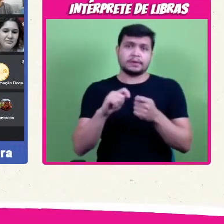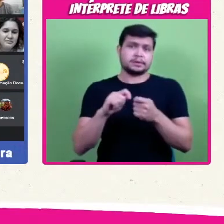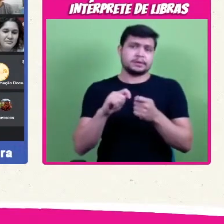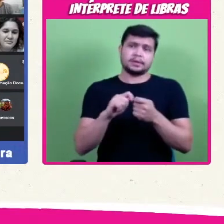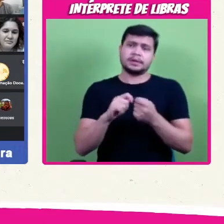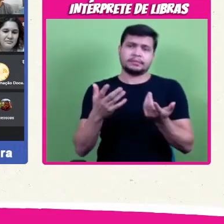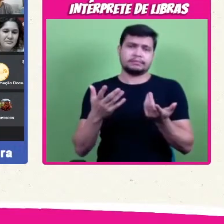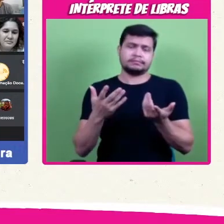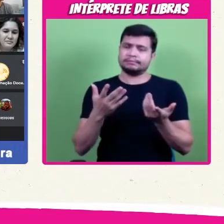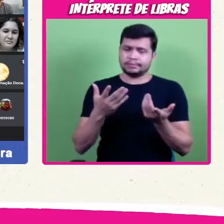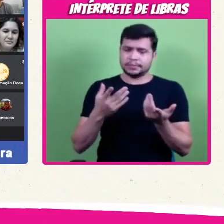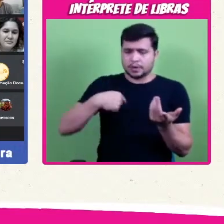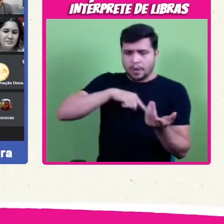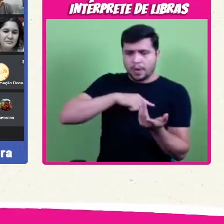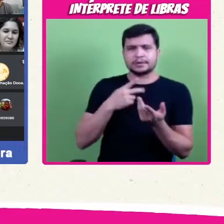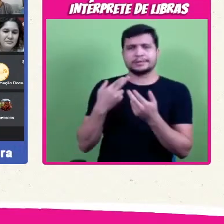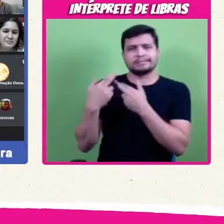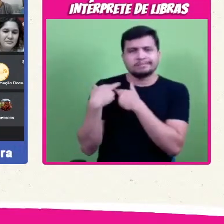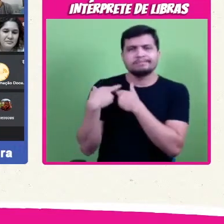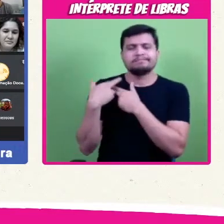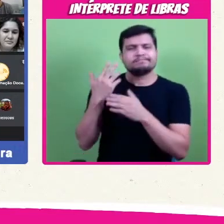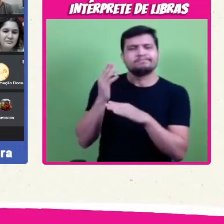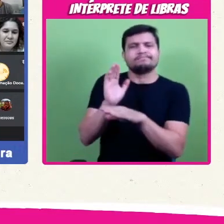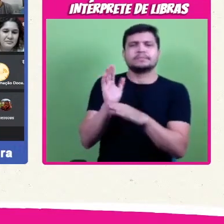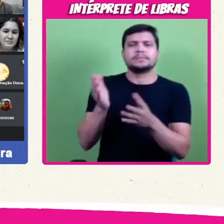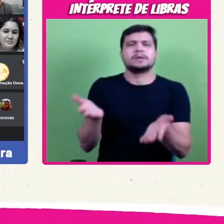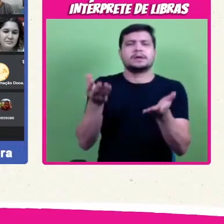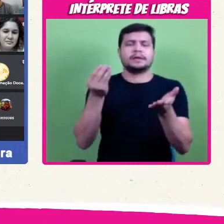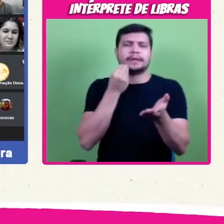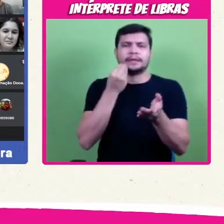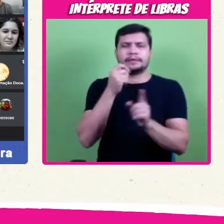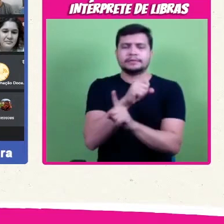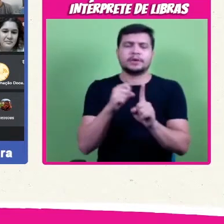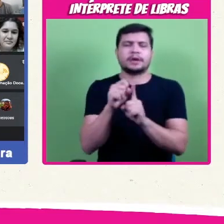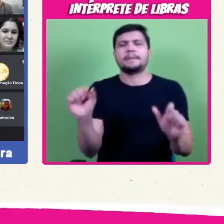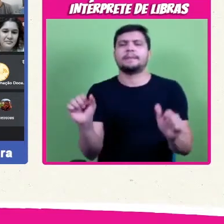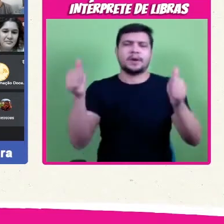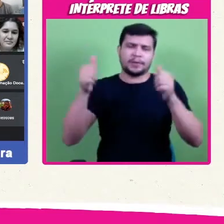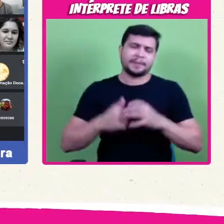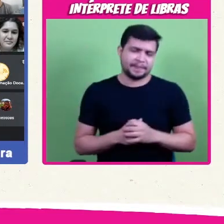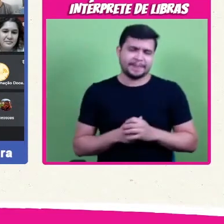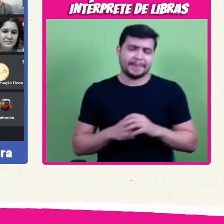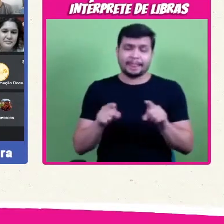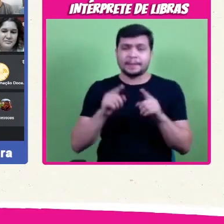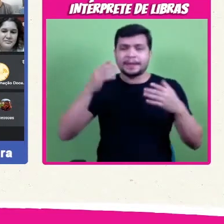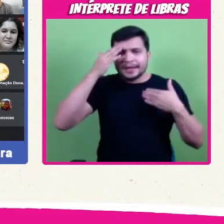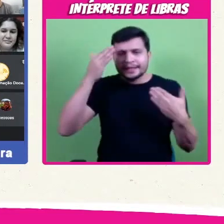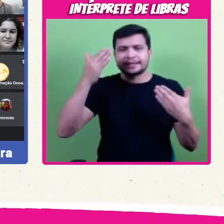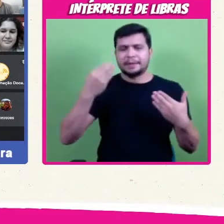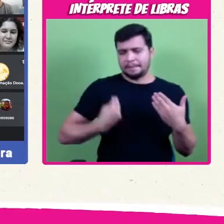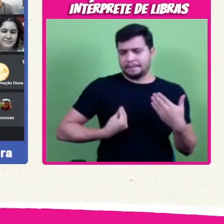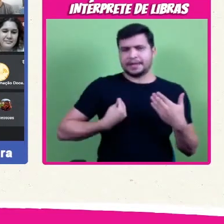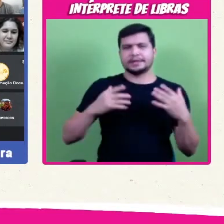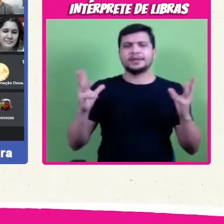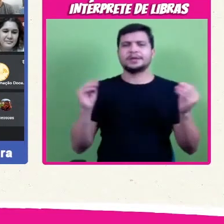fazer a nossa parte para construir essa sociedade melhor, né? Agradecer também a presença de todo mundo, da Nath, da Ana, do